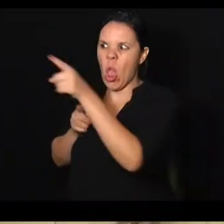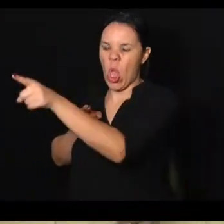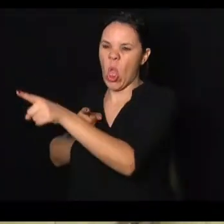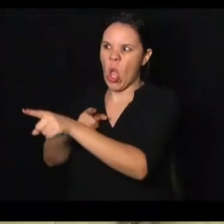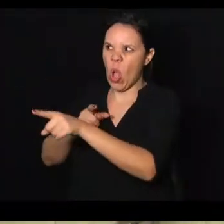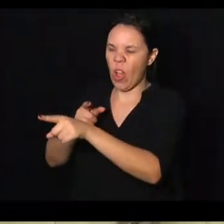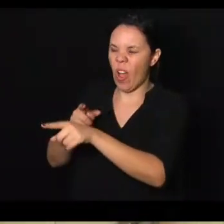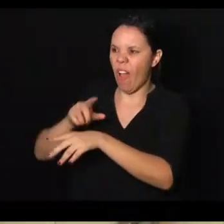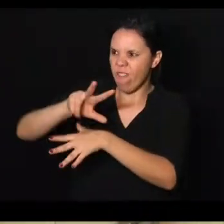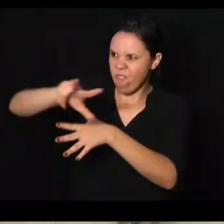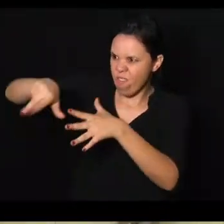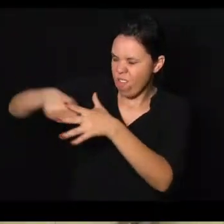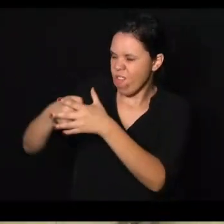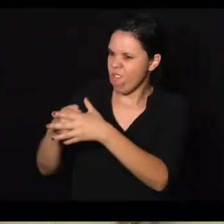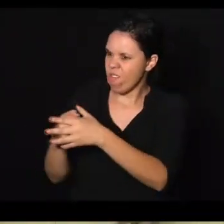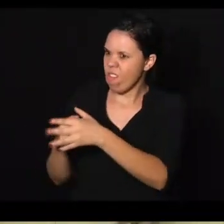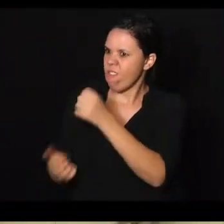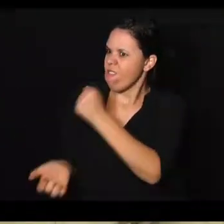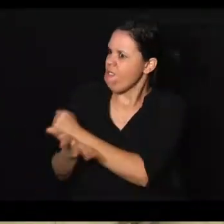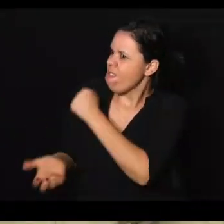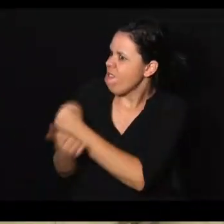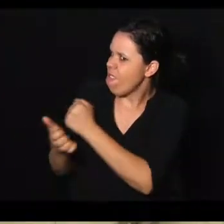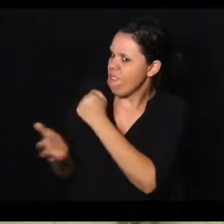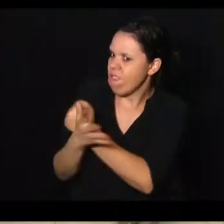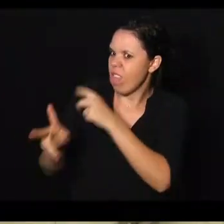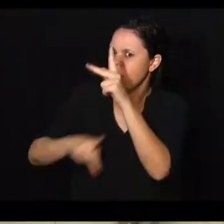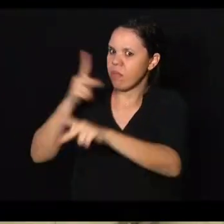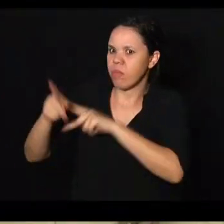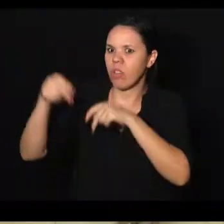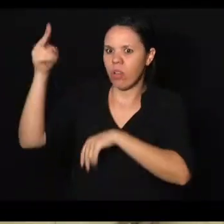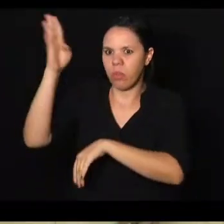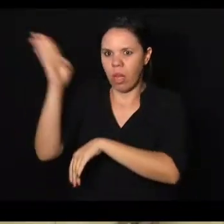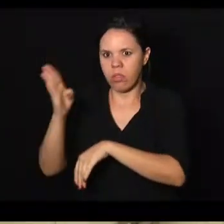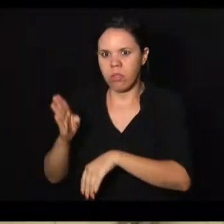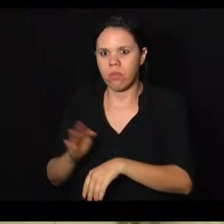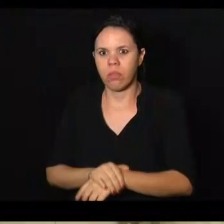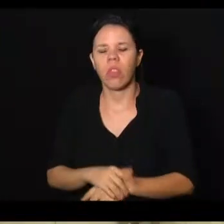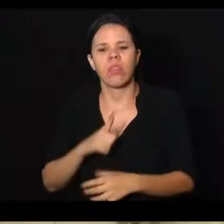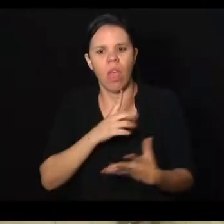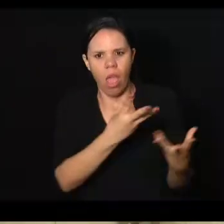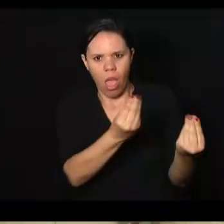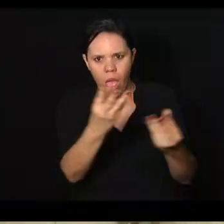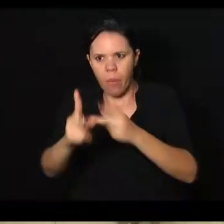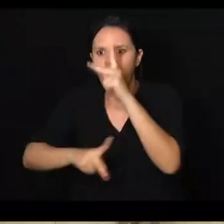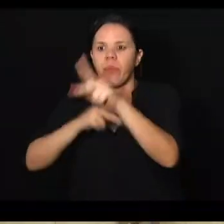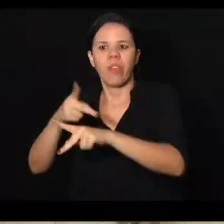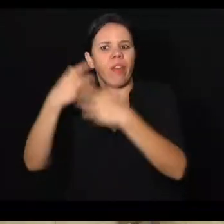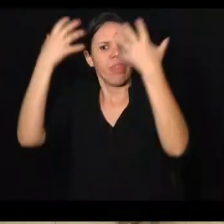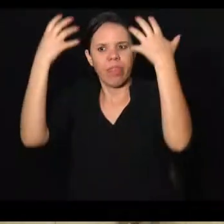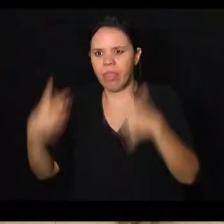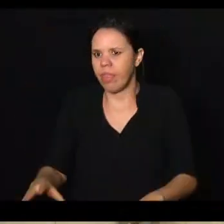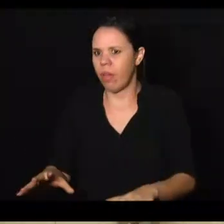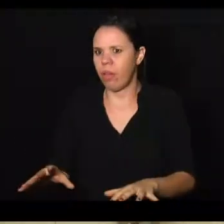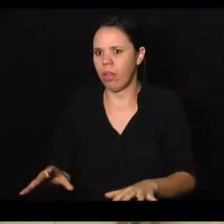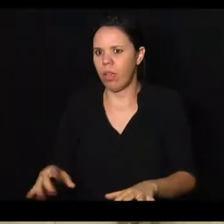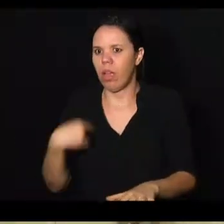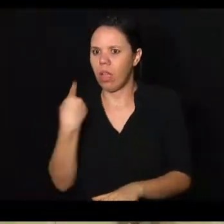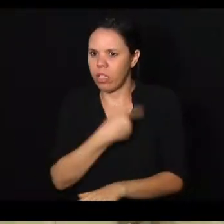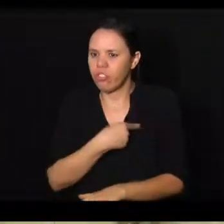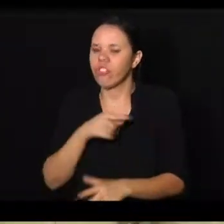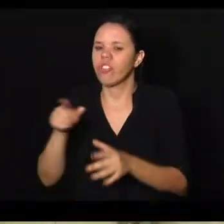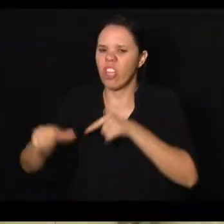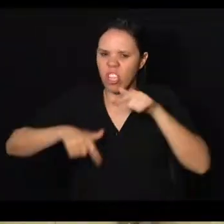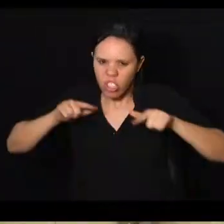manipulando essa nação. Acreditem, tem muita gente que não quer o que a gente